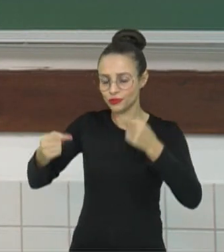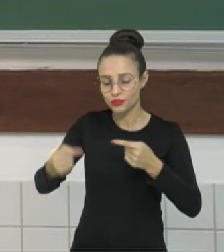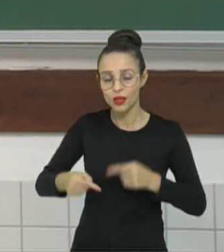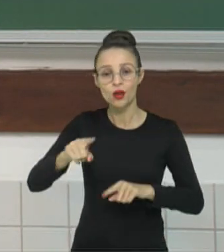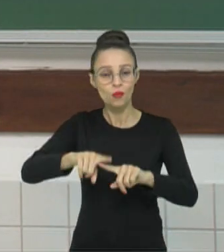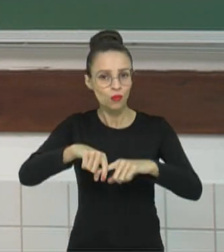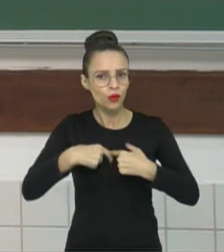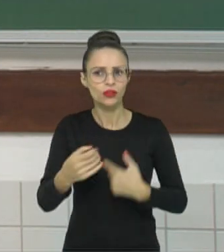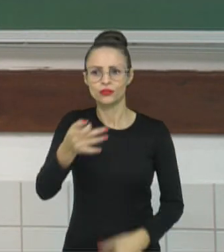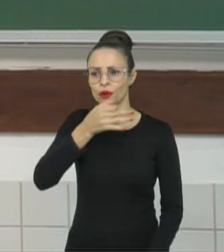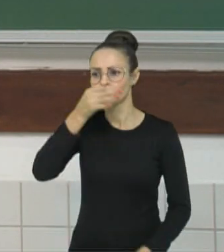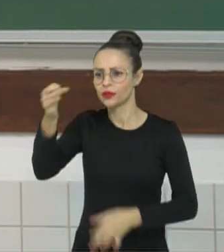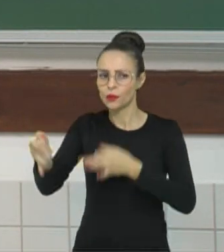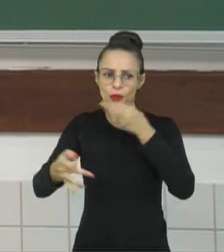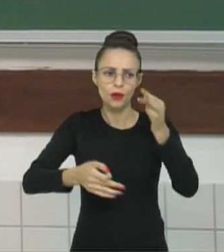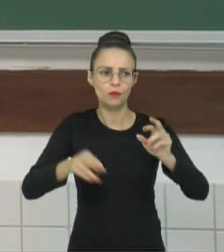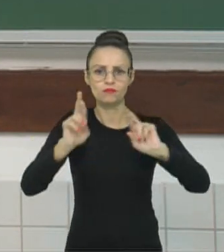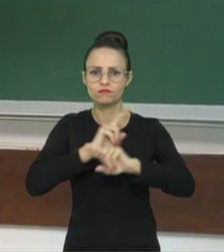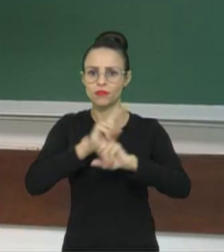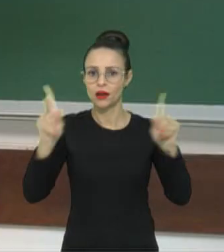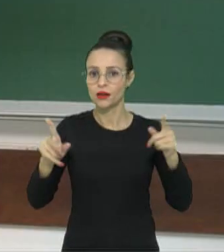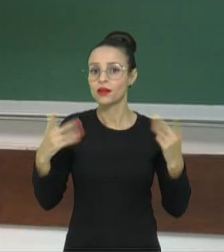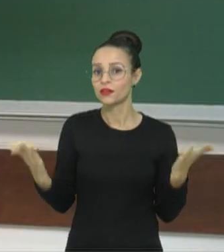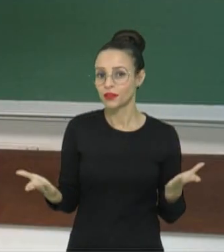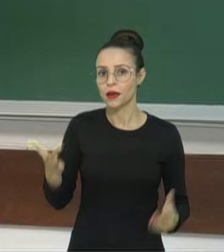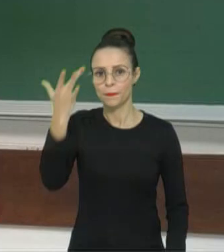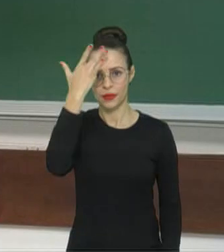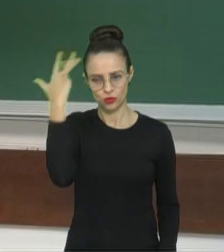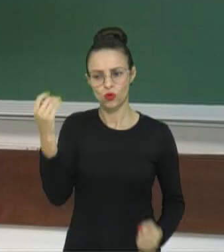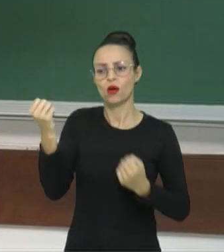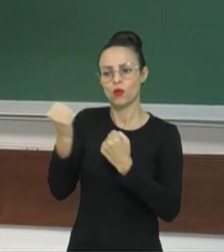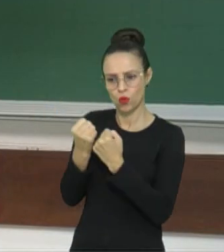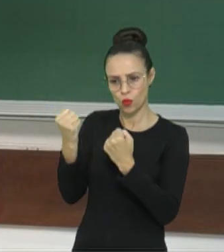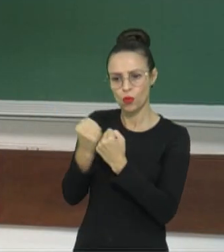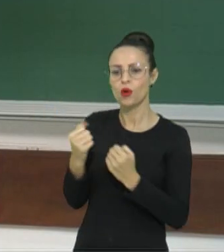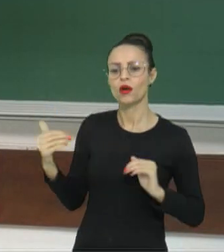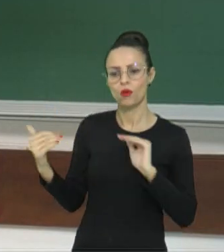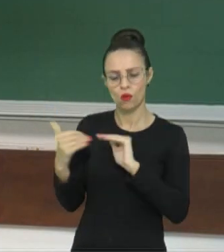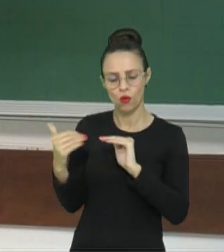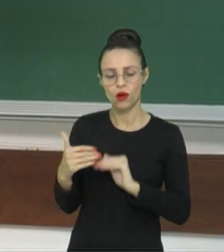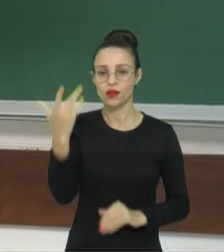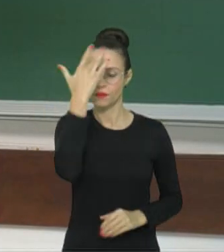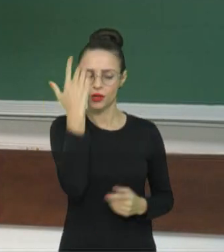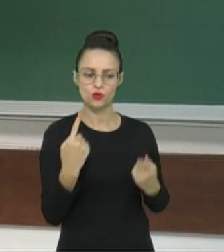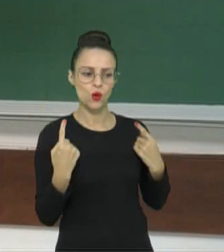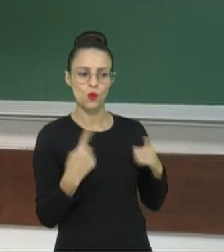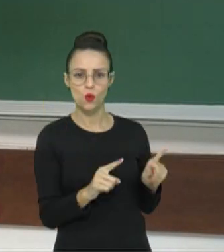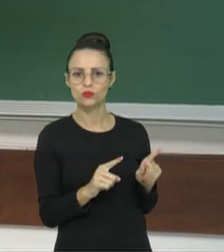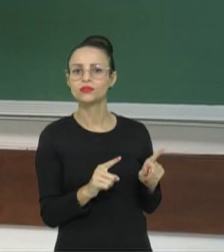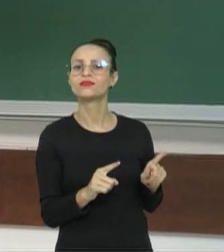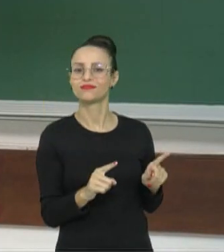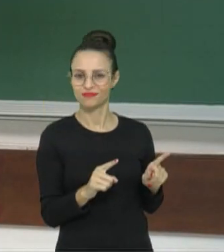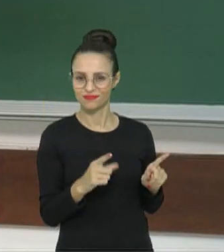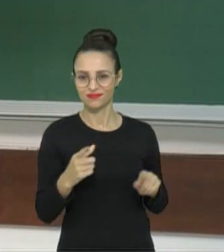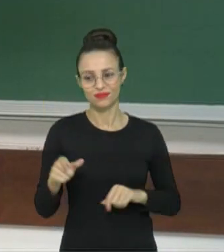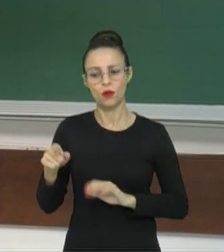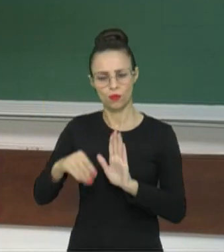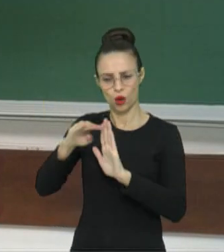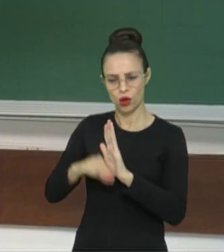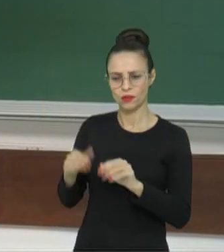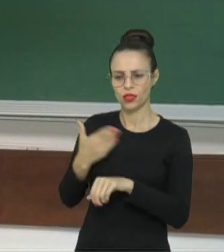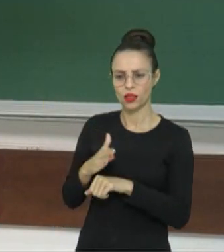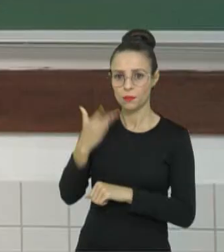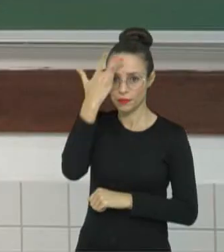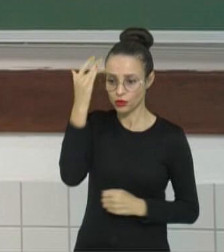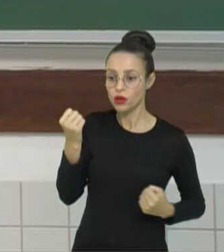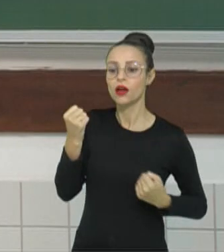polêmico. Nós sabemos ali que nós teremos as pessoas a favor e teremos as pessoas contra esse programa. Então,